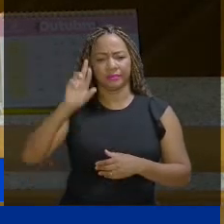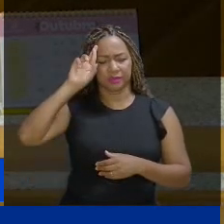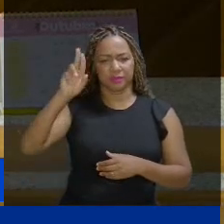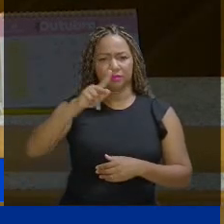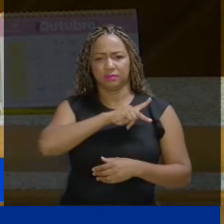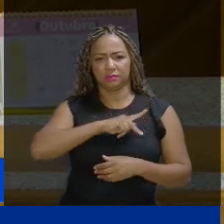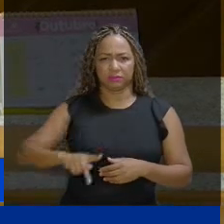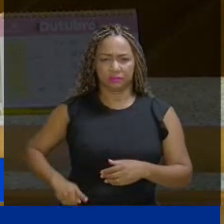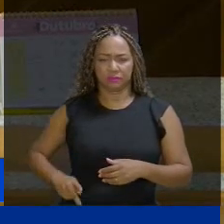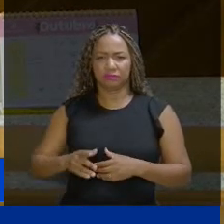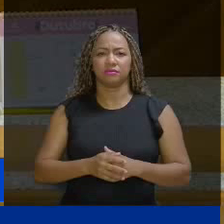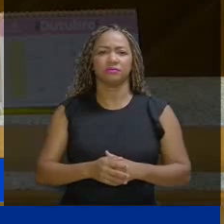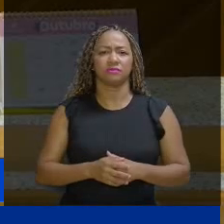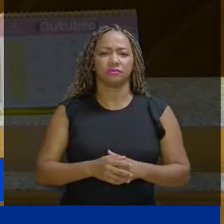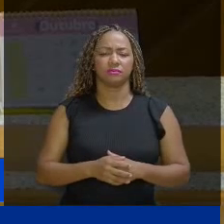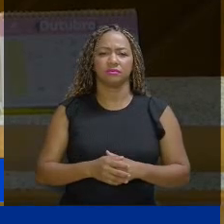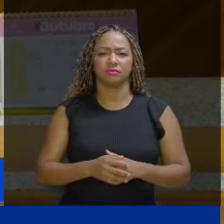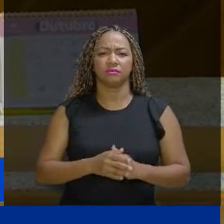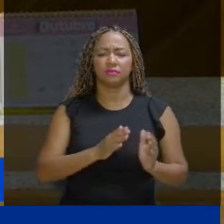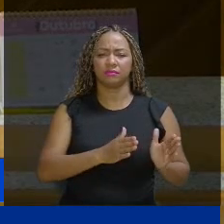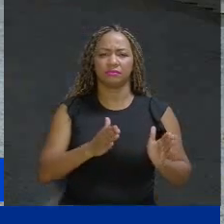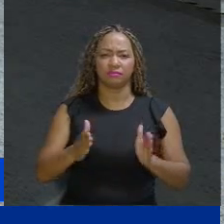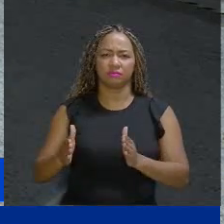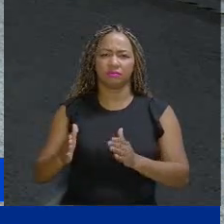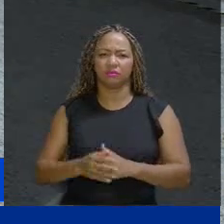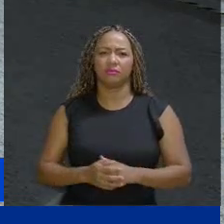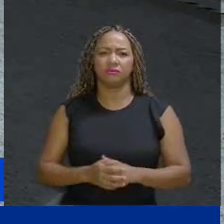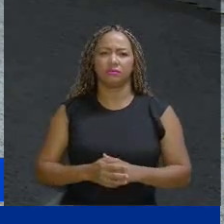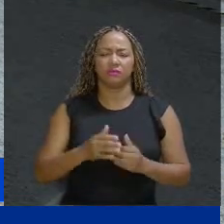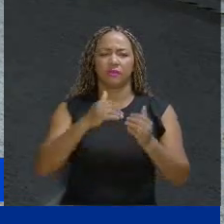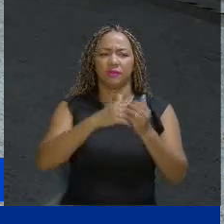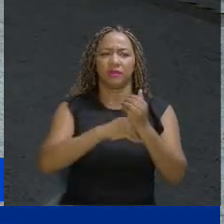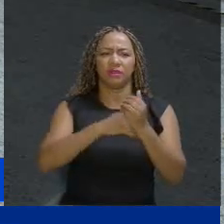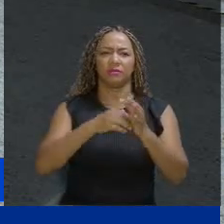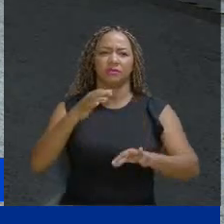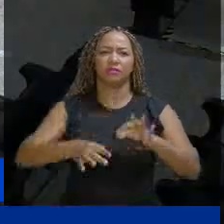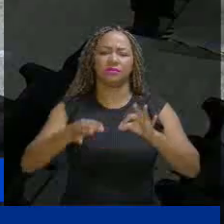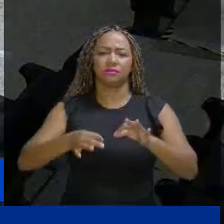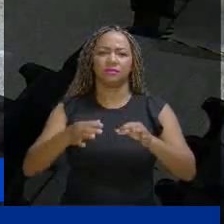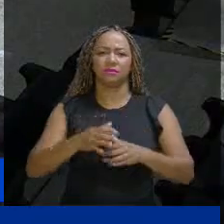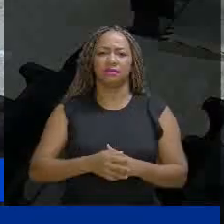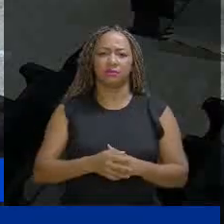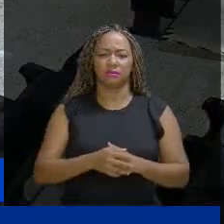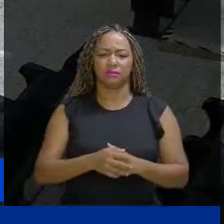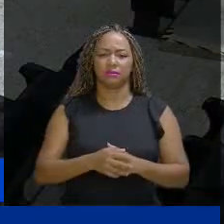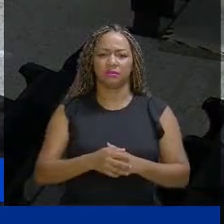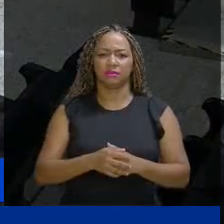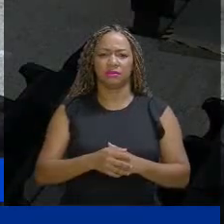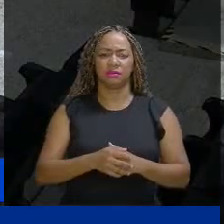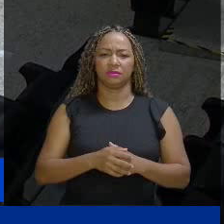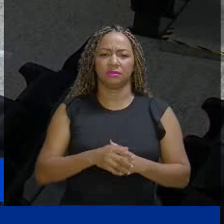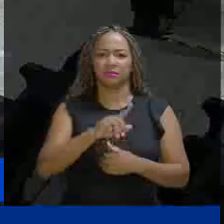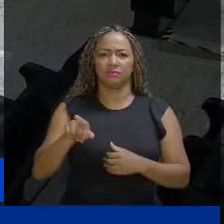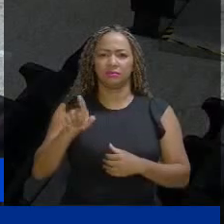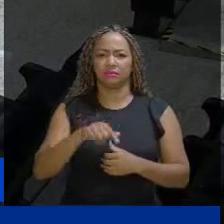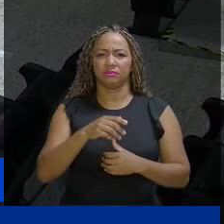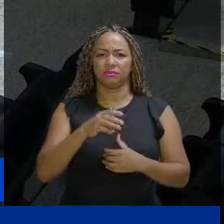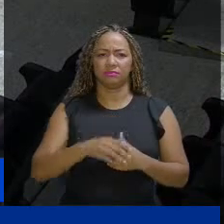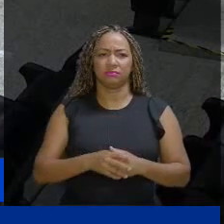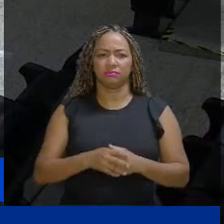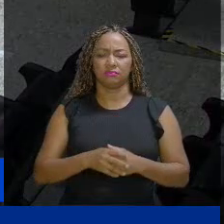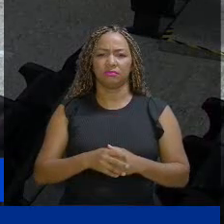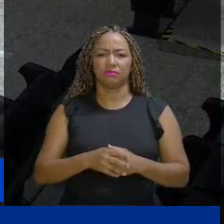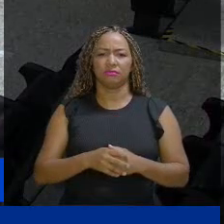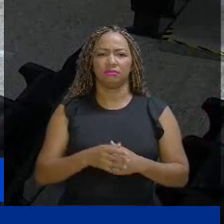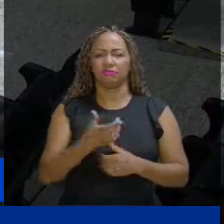presidente? Presidente, só uma questão de ordem. Está em segredo de justiça, nós não teríamos que suspender a transmissão? Mas não há